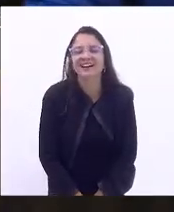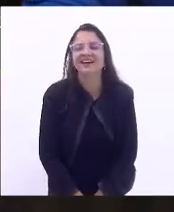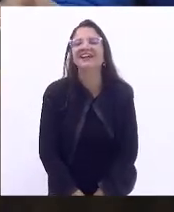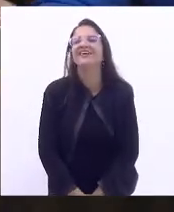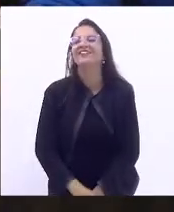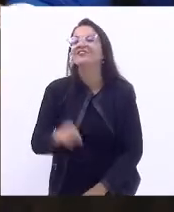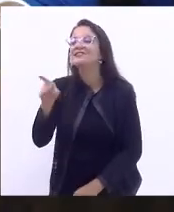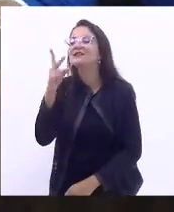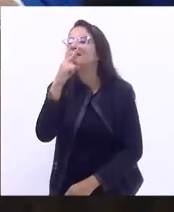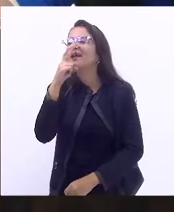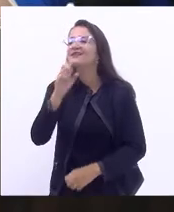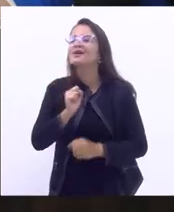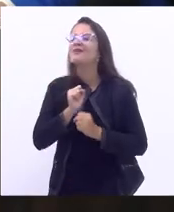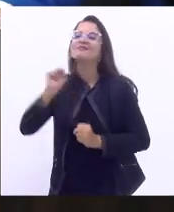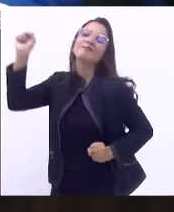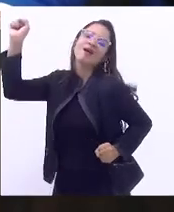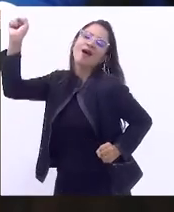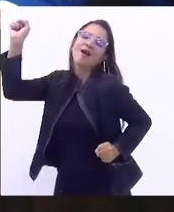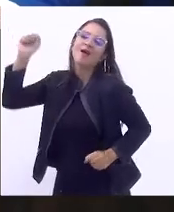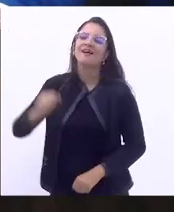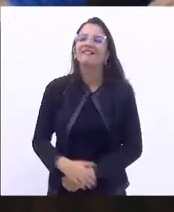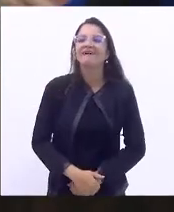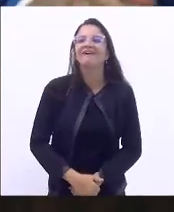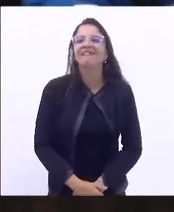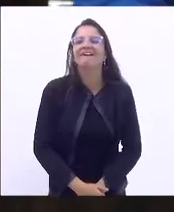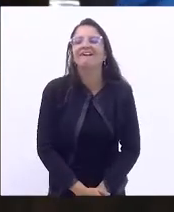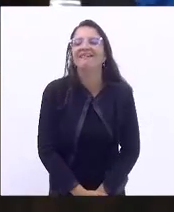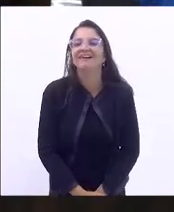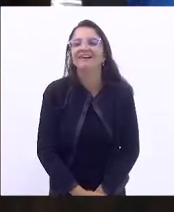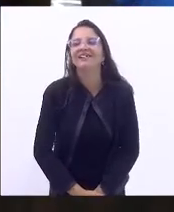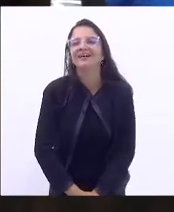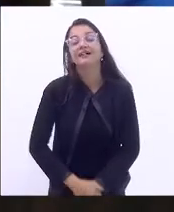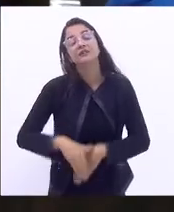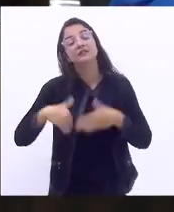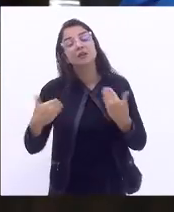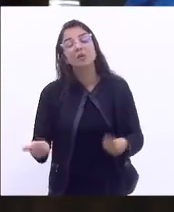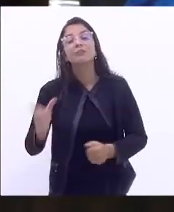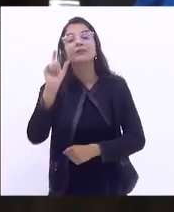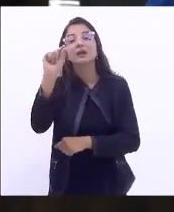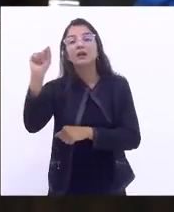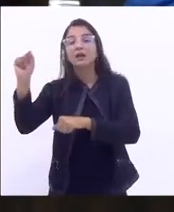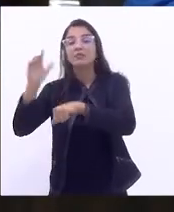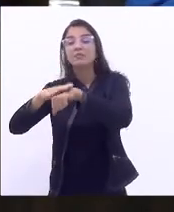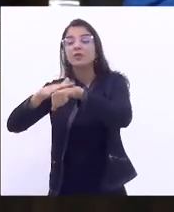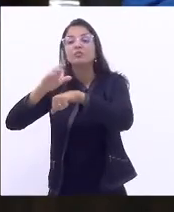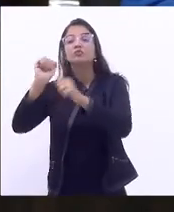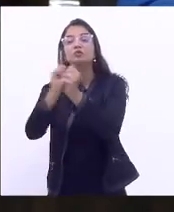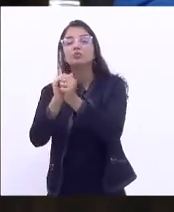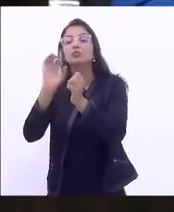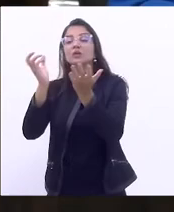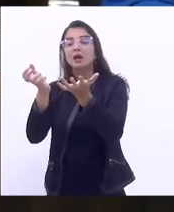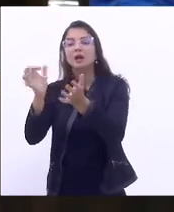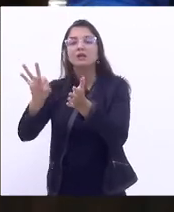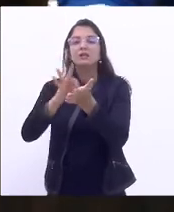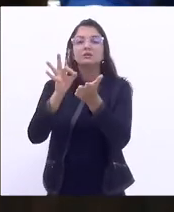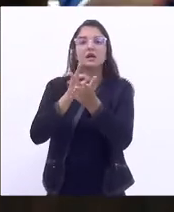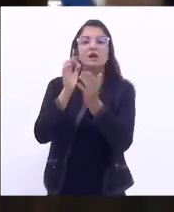super-herói farmacêutico, Ipsilitre. Então, quem quer ser coautor, por